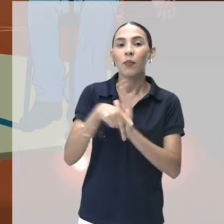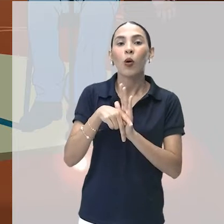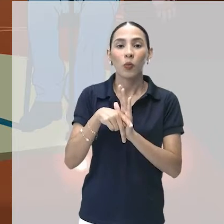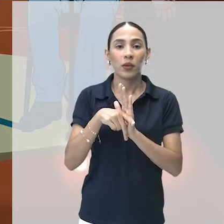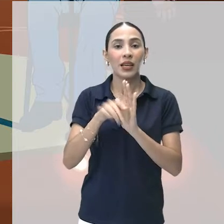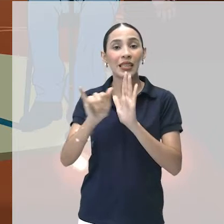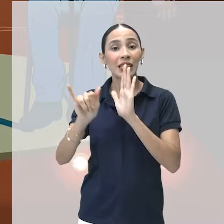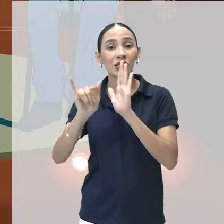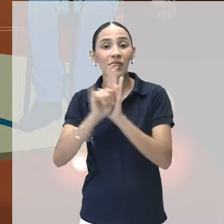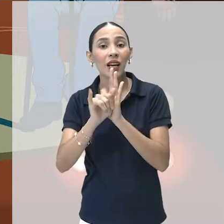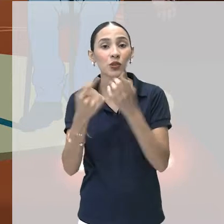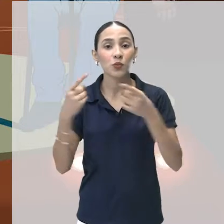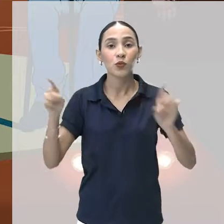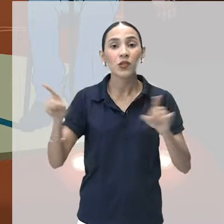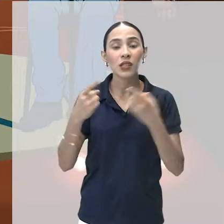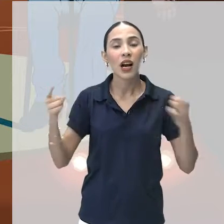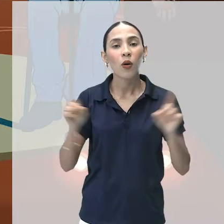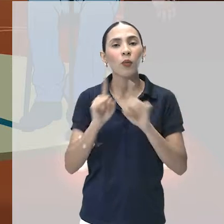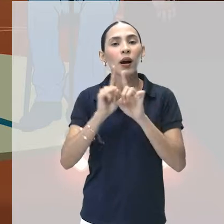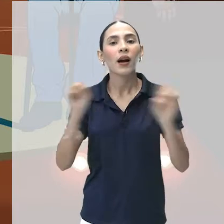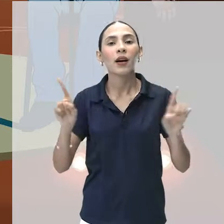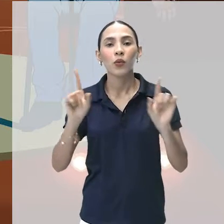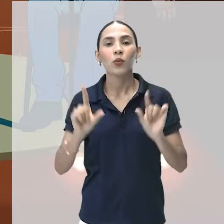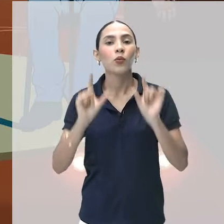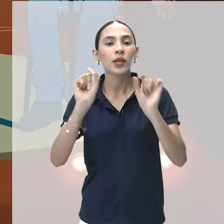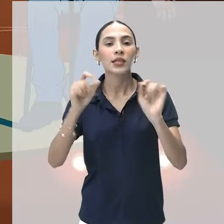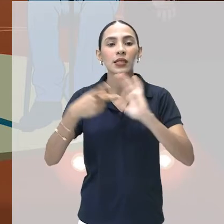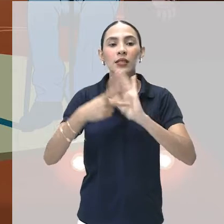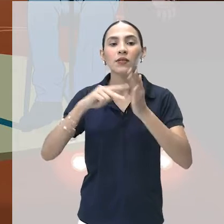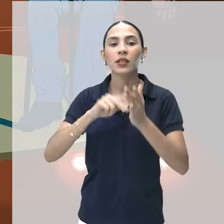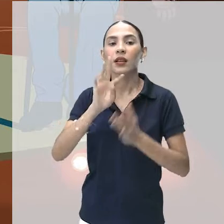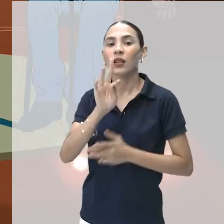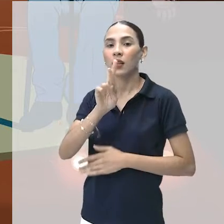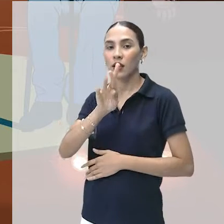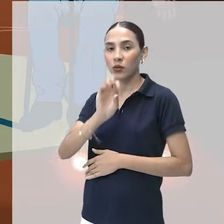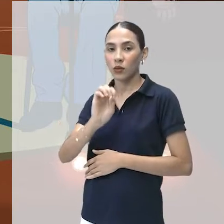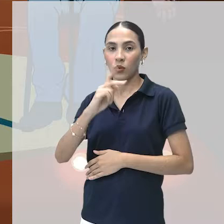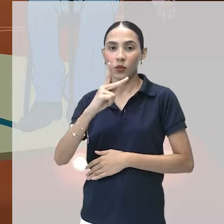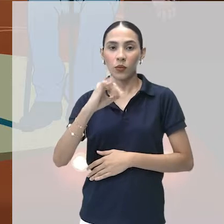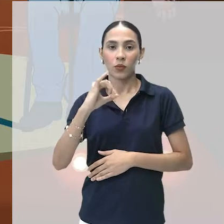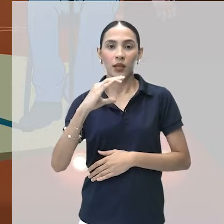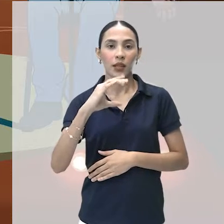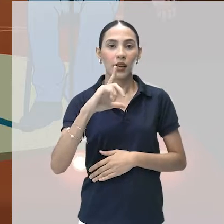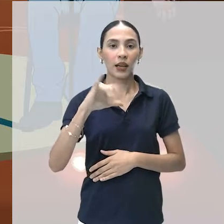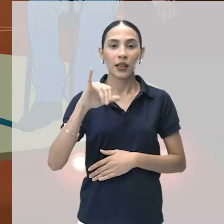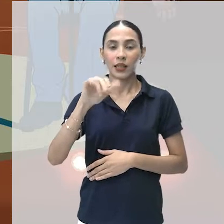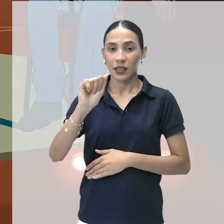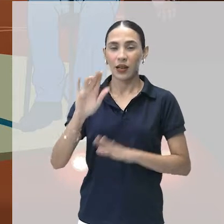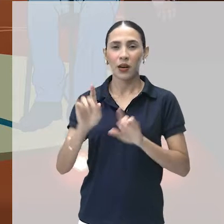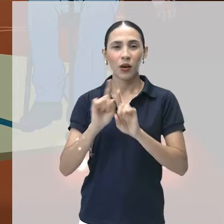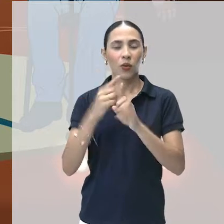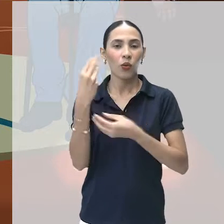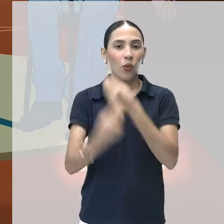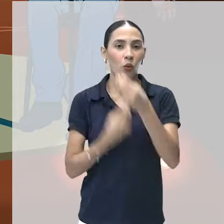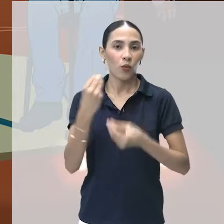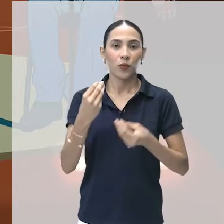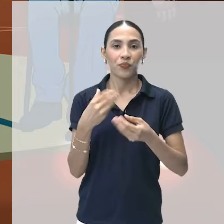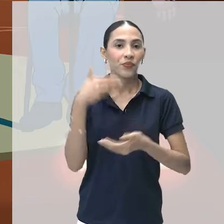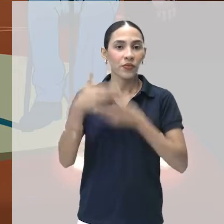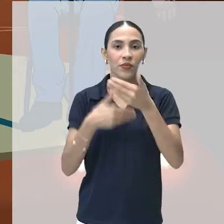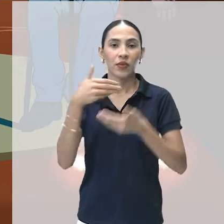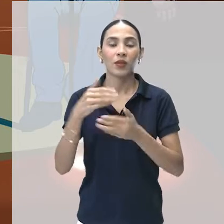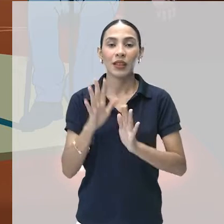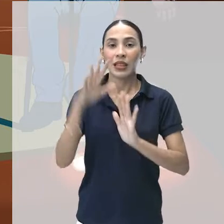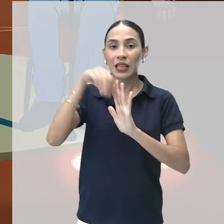nova visão. Então, o que é a Tropicália? Por que, como surgiu e como, né, ela se desenvolveu